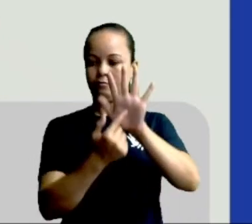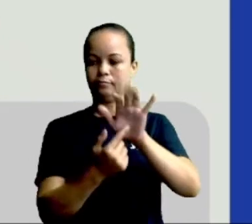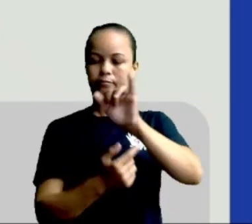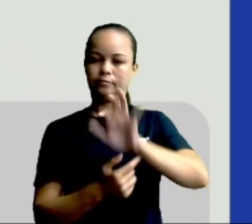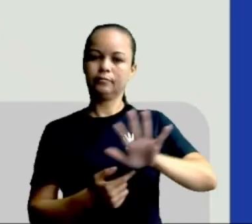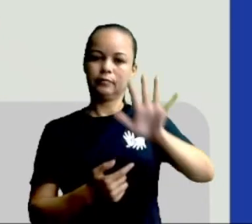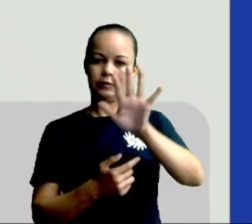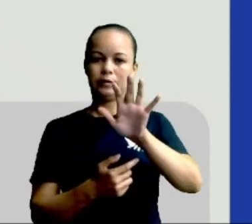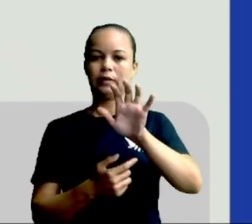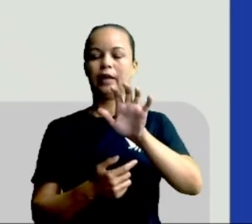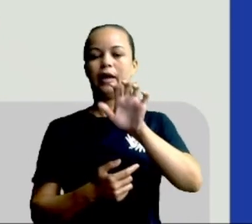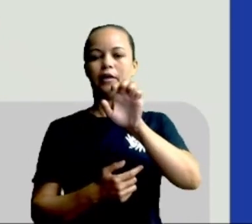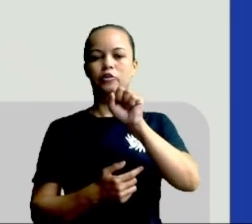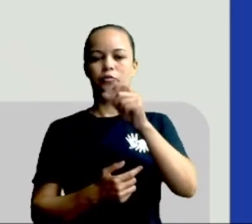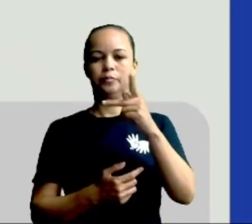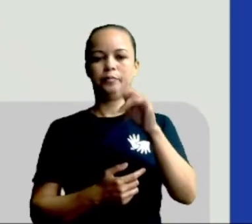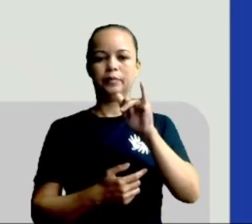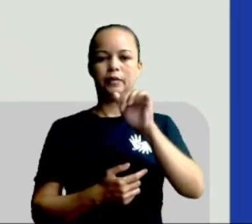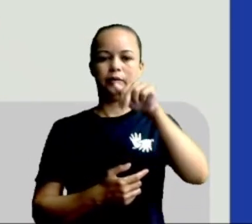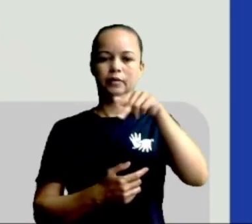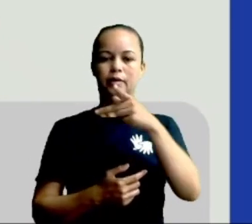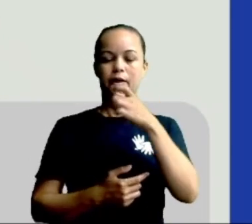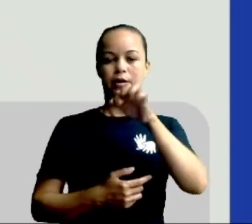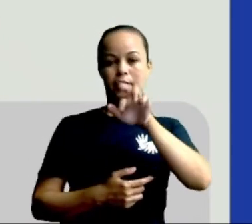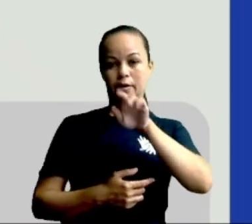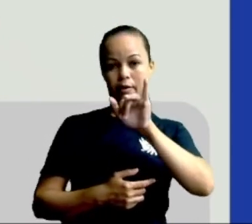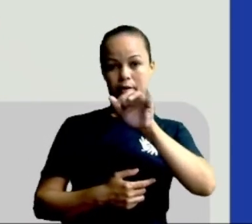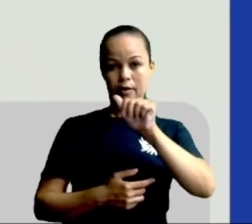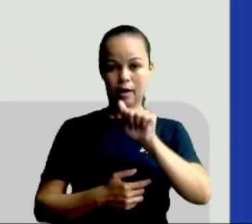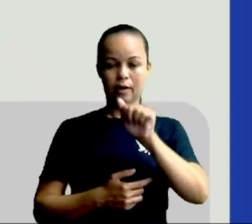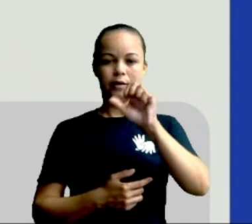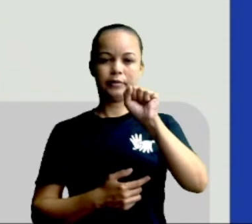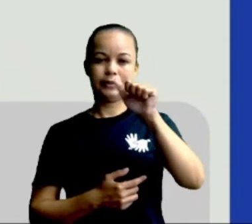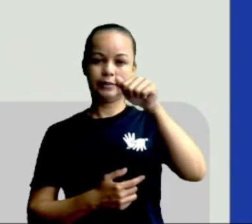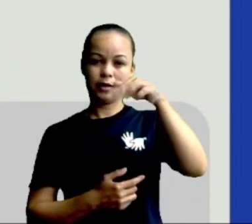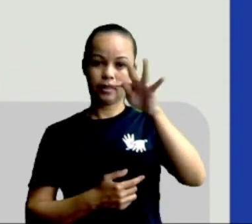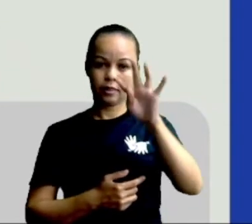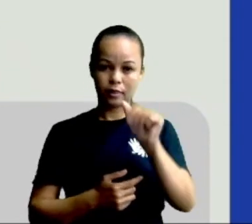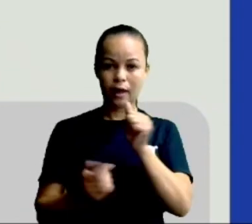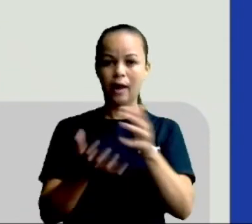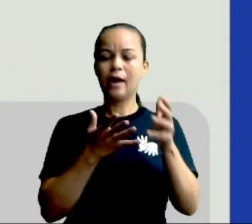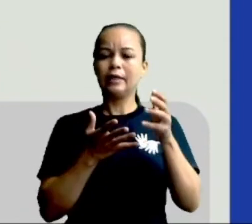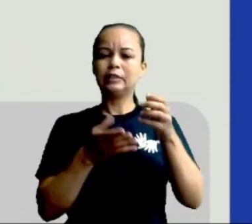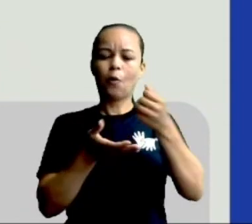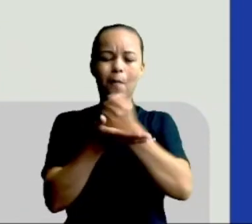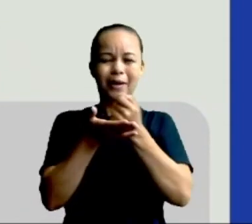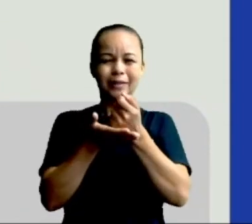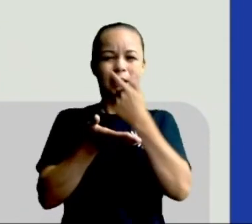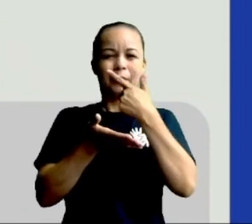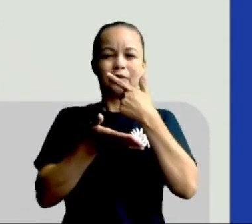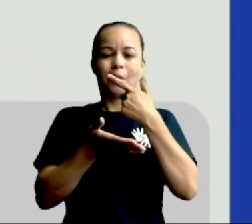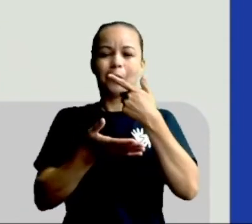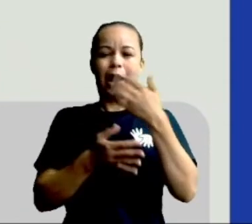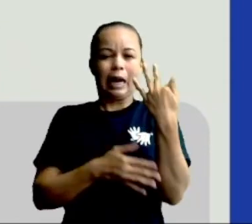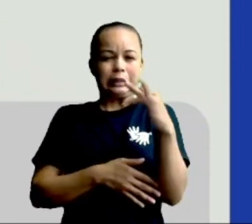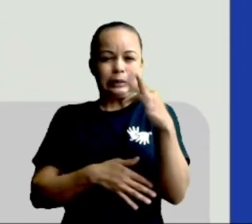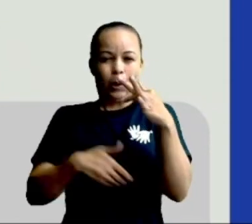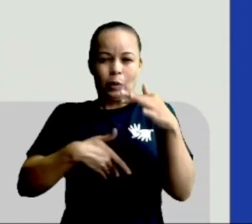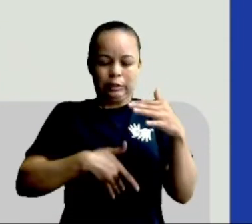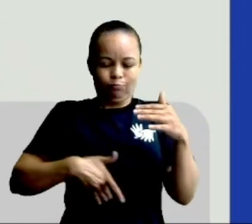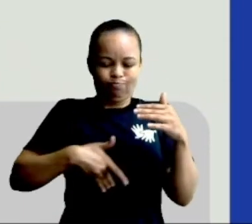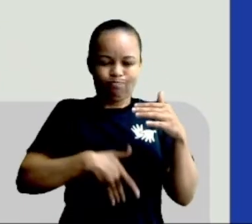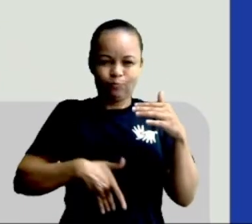vê a espinheira santa, que é usada na fabricação de medicamentos para dores no estômago e a sua folha mede